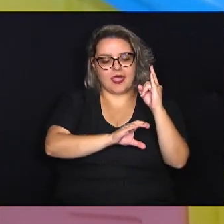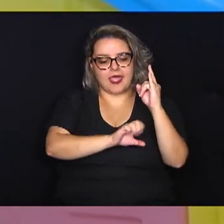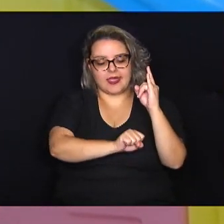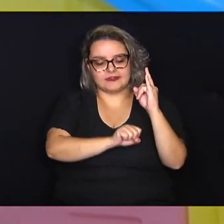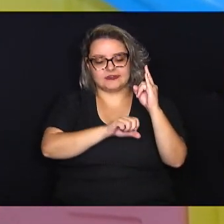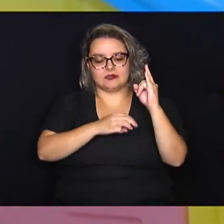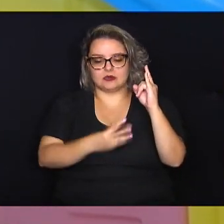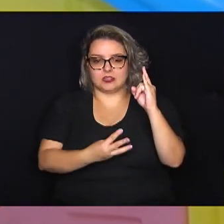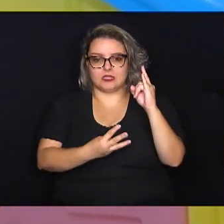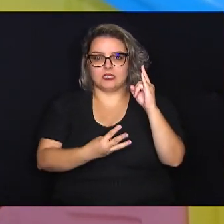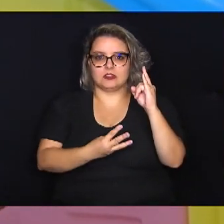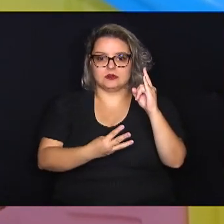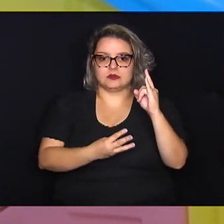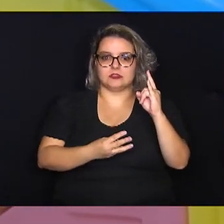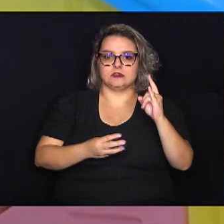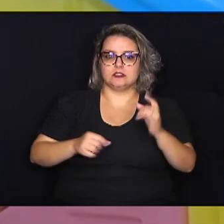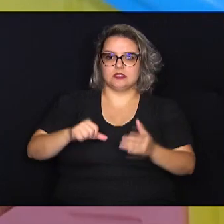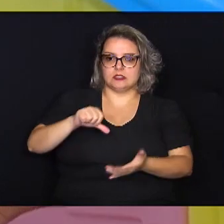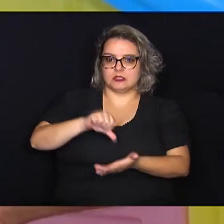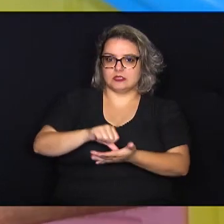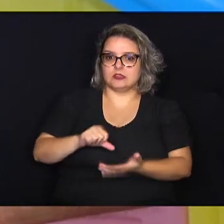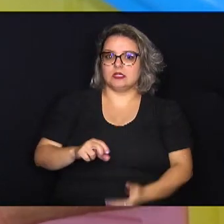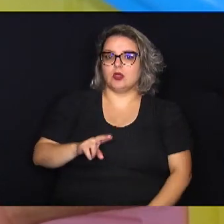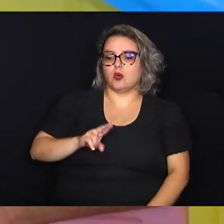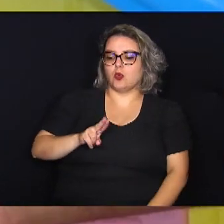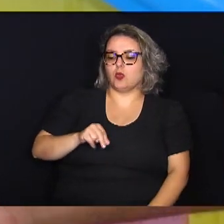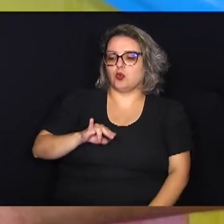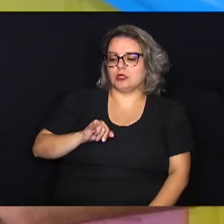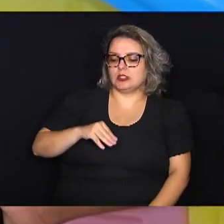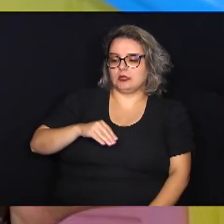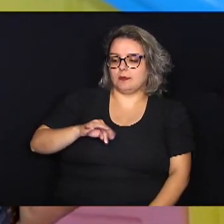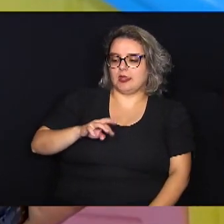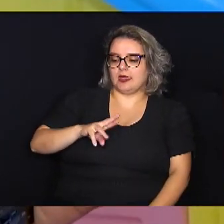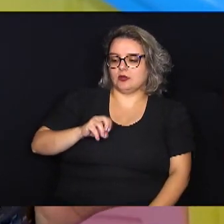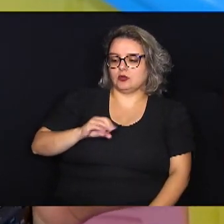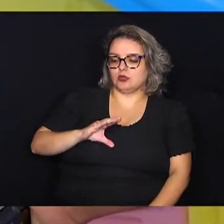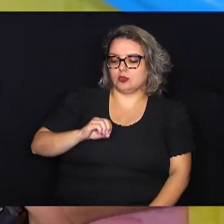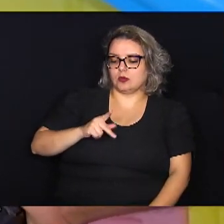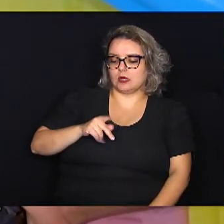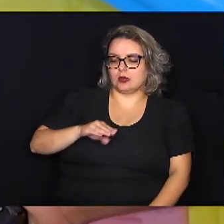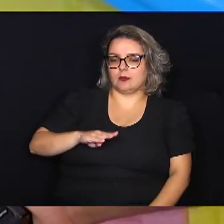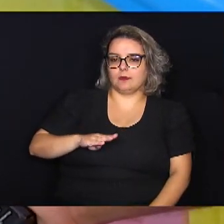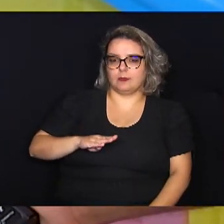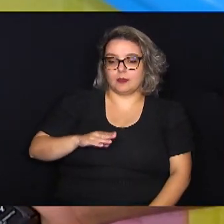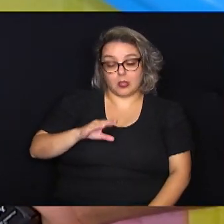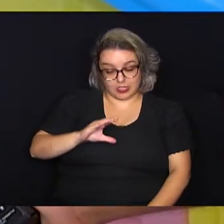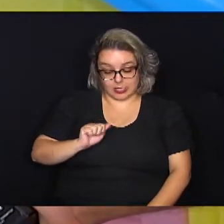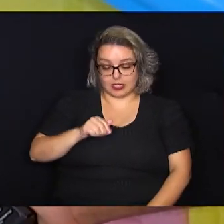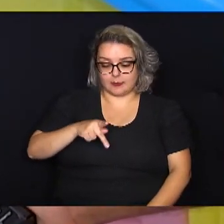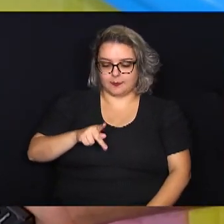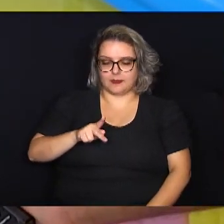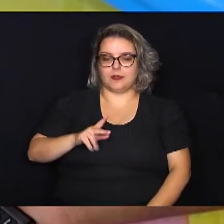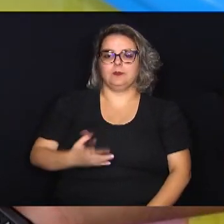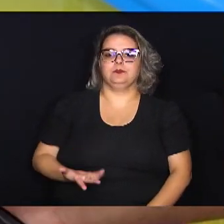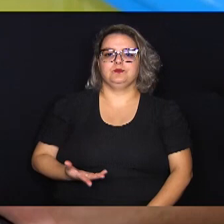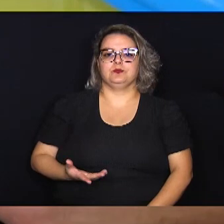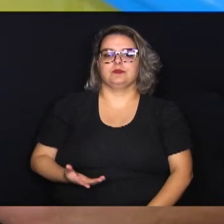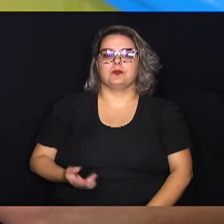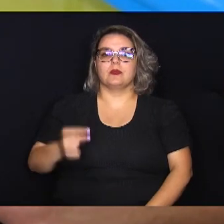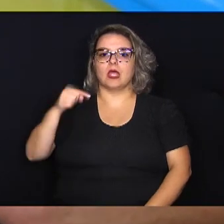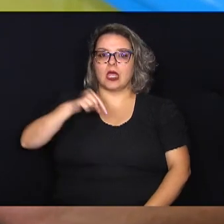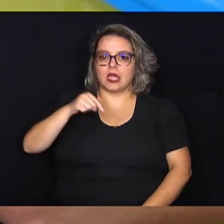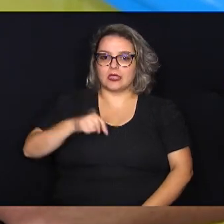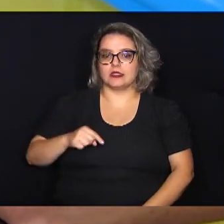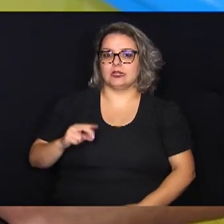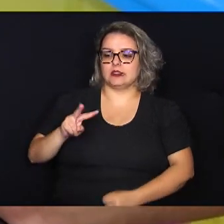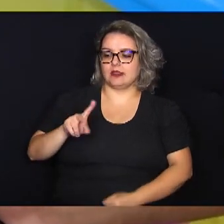Universitário Unimetrocamp, na Vila Industrial, e atendemos toda a comunidade e crianças e jovens de várias